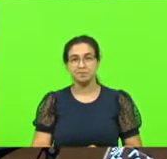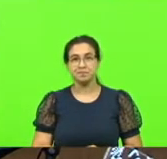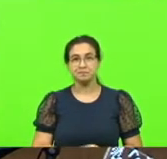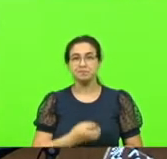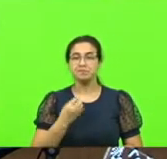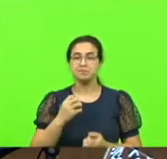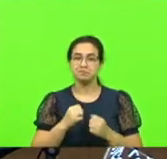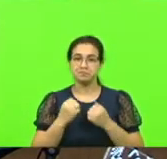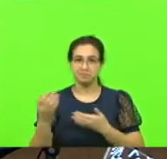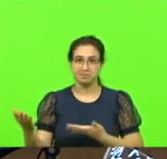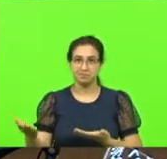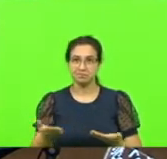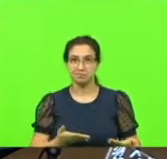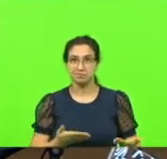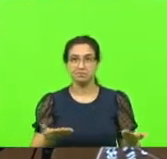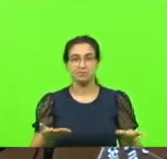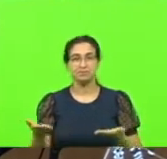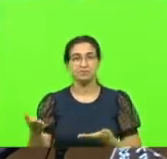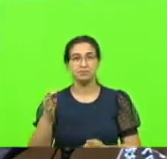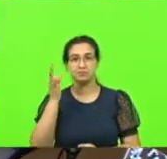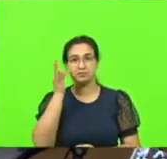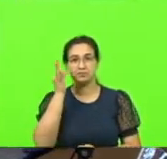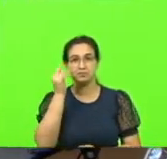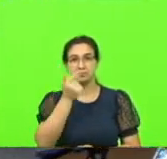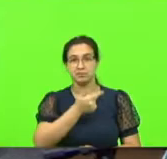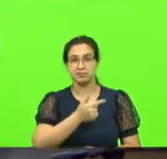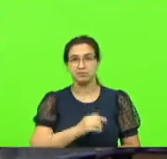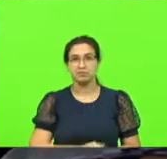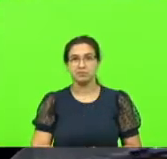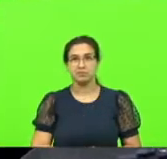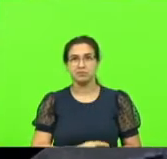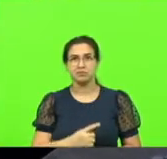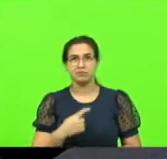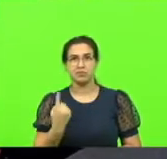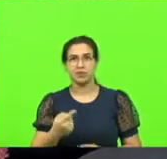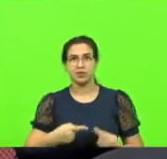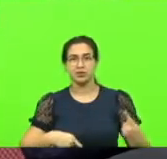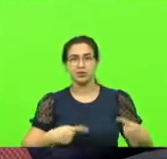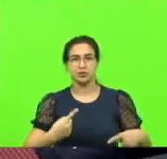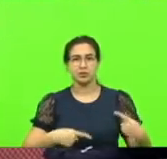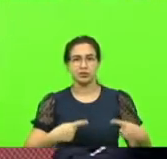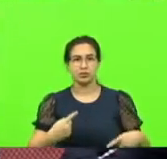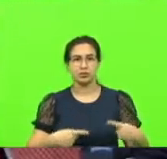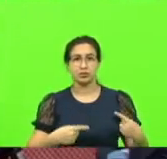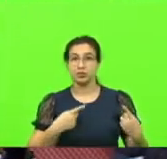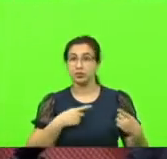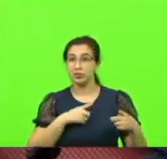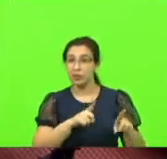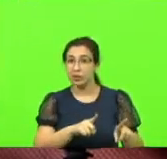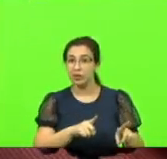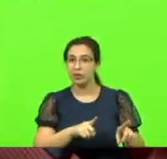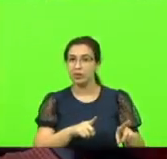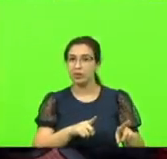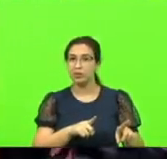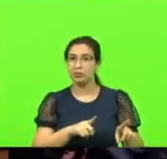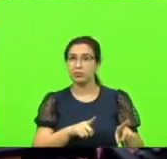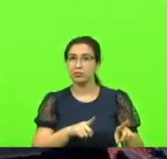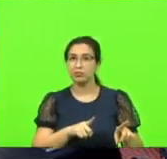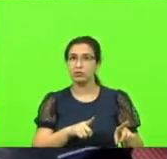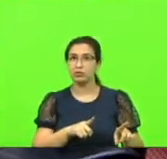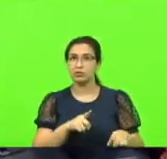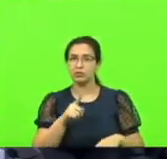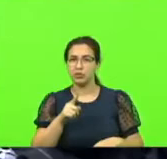Com a palavra, deputado Fabiano. Se o senhor me permite, nós havíamos discutido aqui o termo repúdio, dele ser ou não